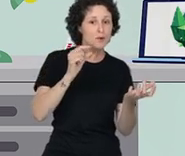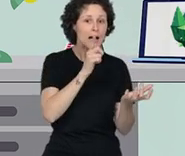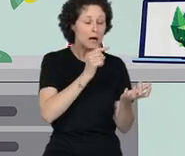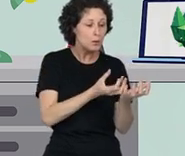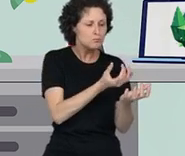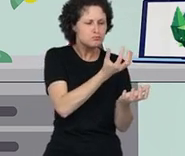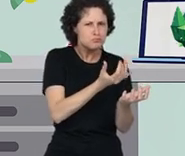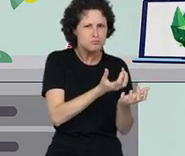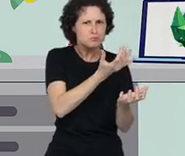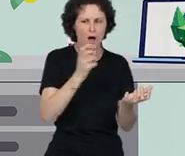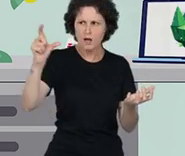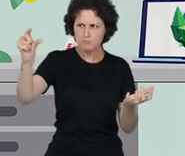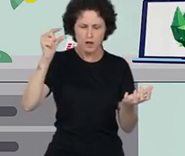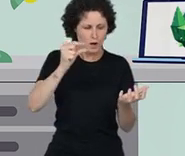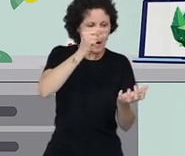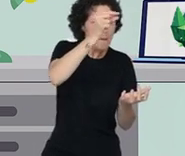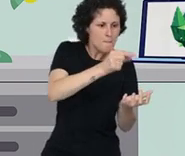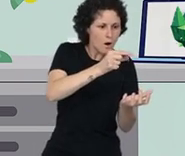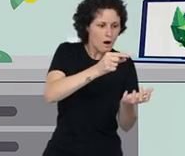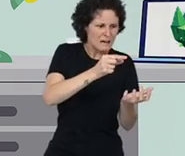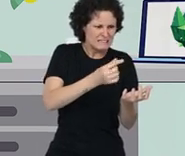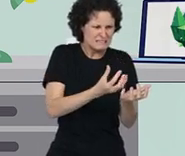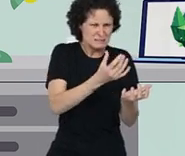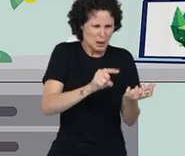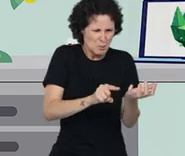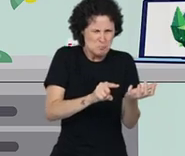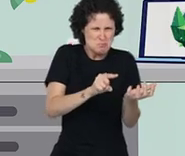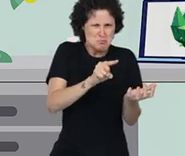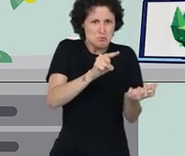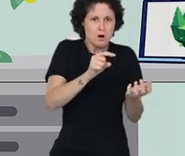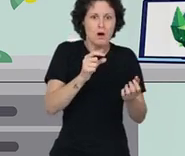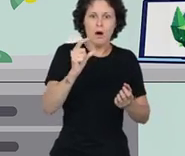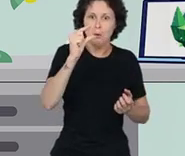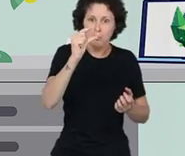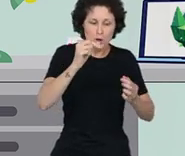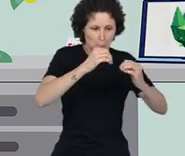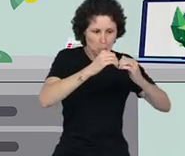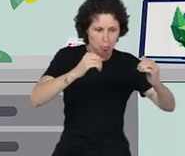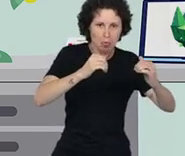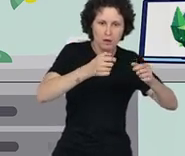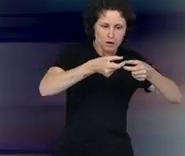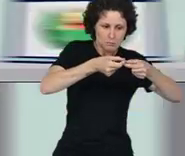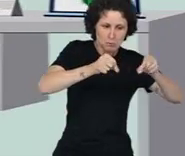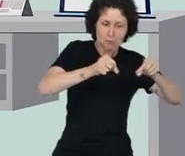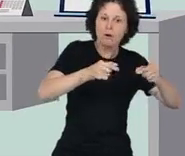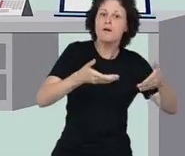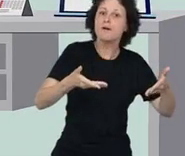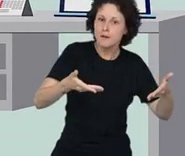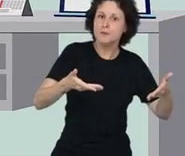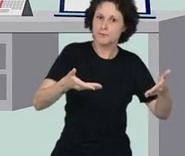racha. Isso mostra como a matéria sólida sofre com a variação de temperatura. Interessante, não é mesmo?